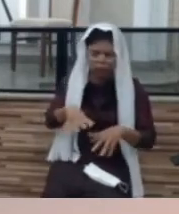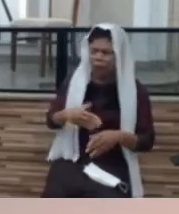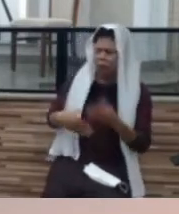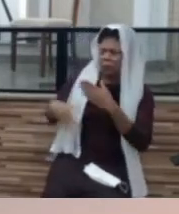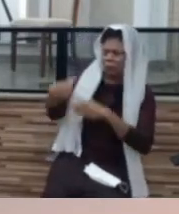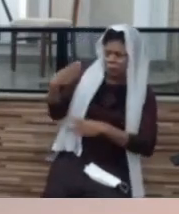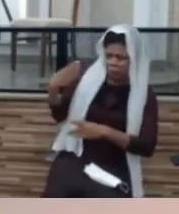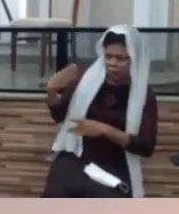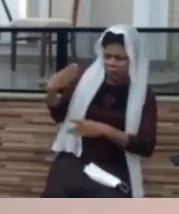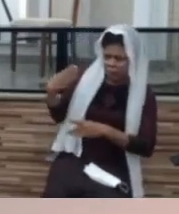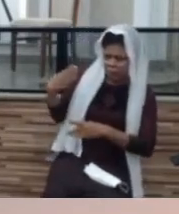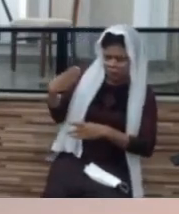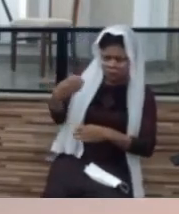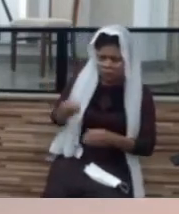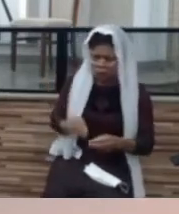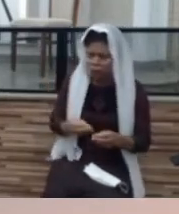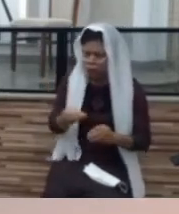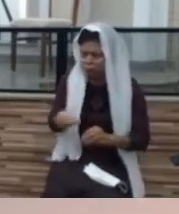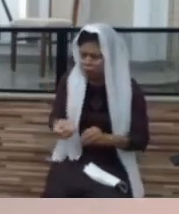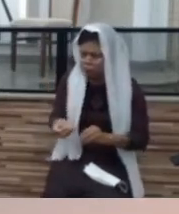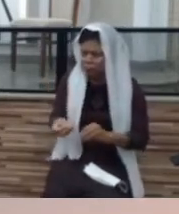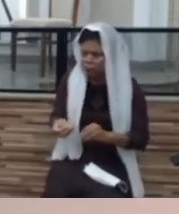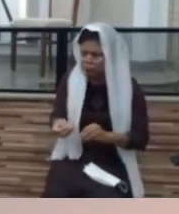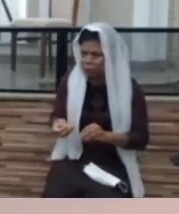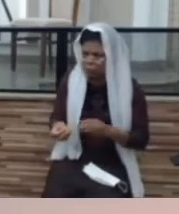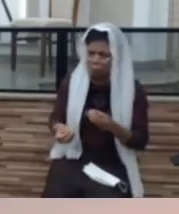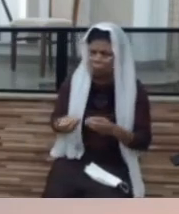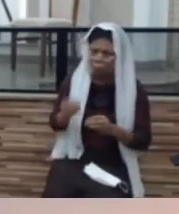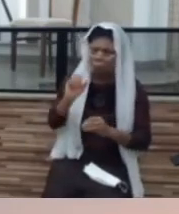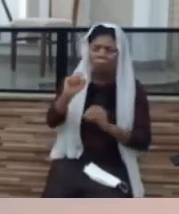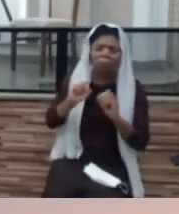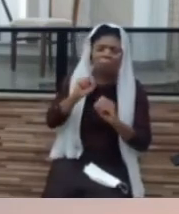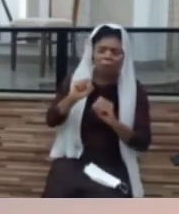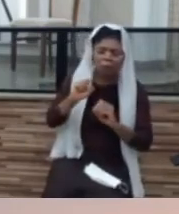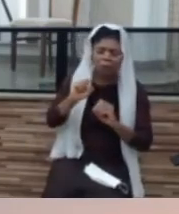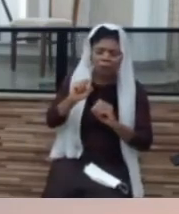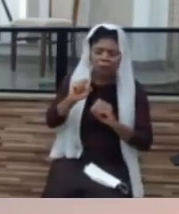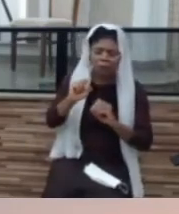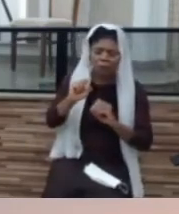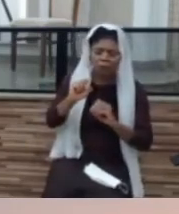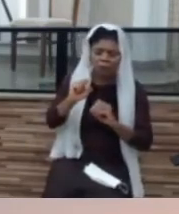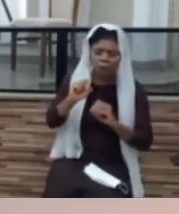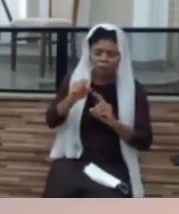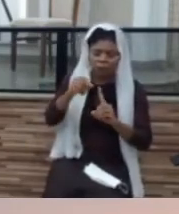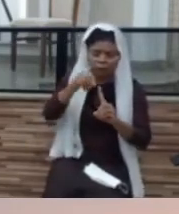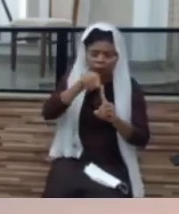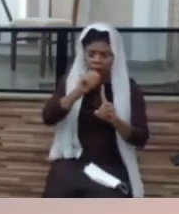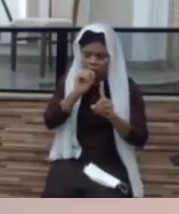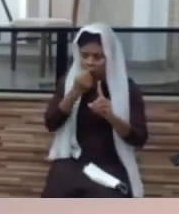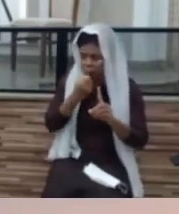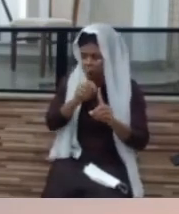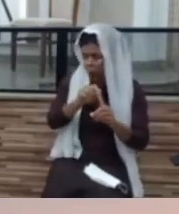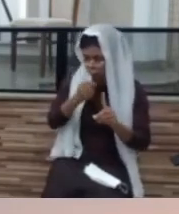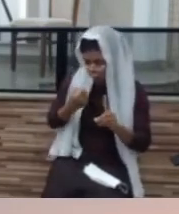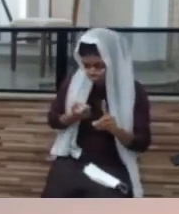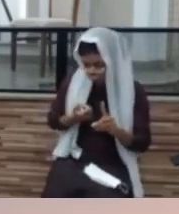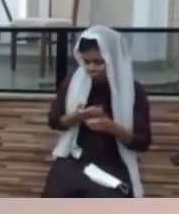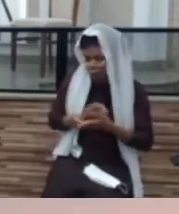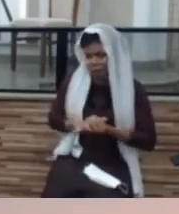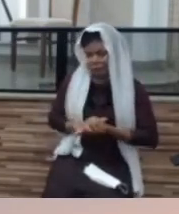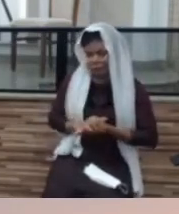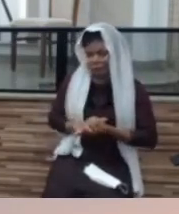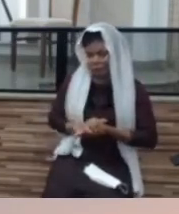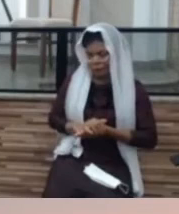azeite. A oferta do povo para a obra de Deus, né, irmãos, era isso. Glória ao nome do Senhor. E fora que lá, irmão, tinha os